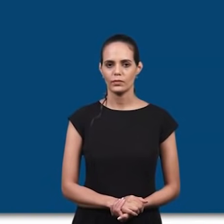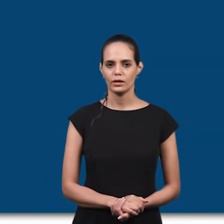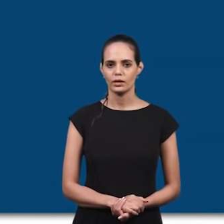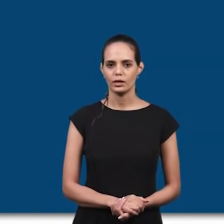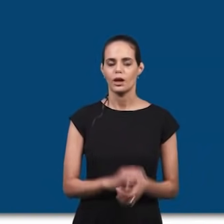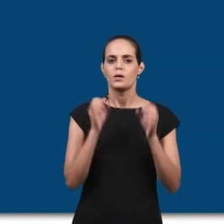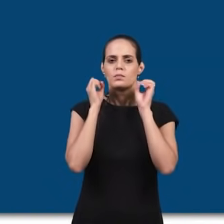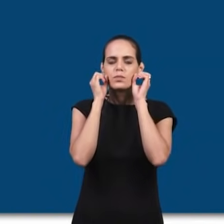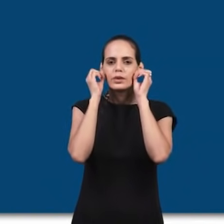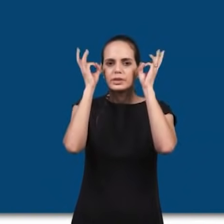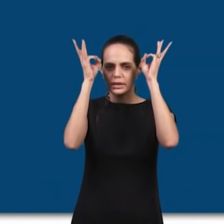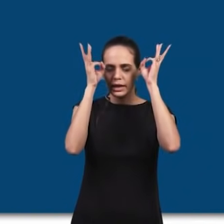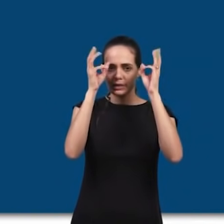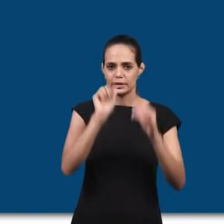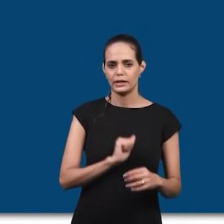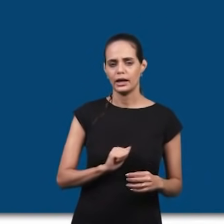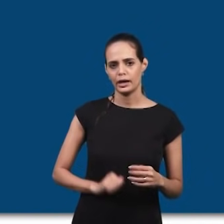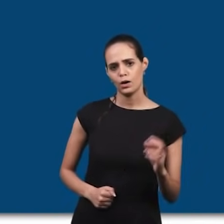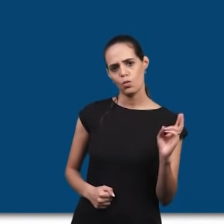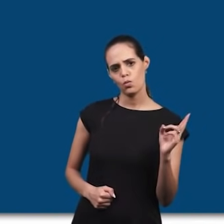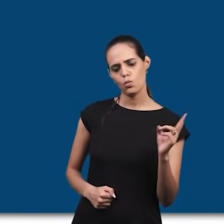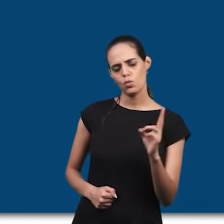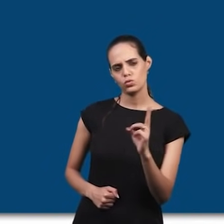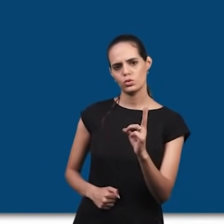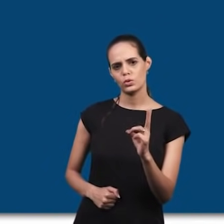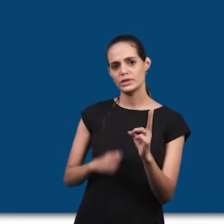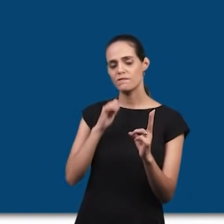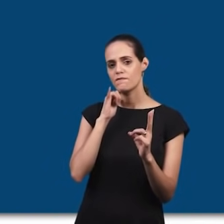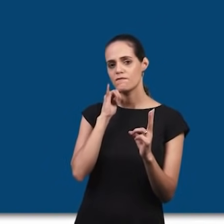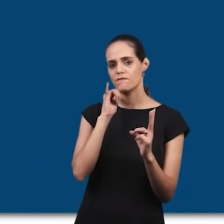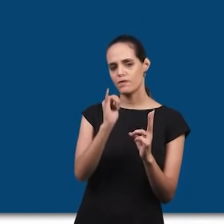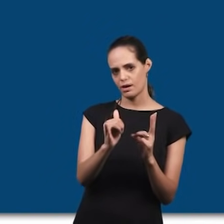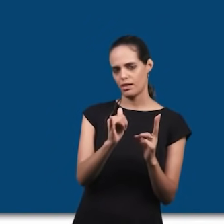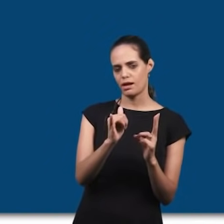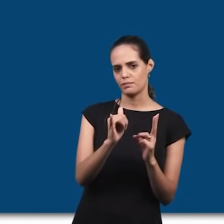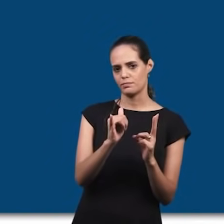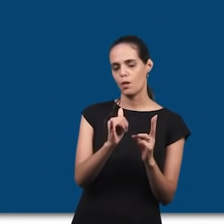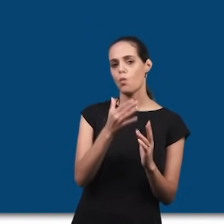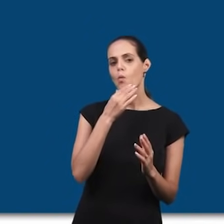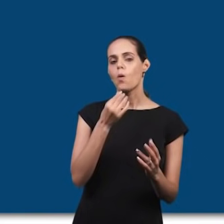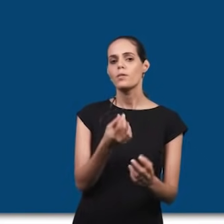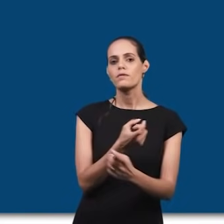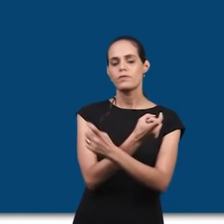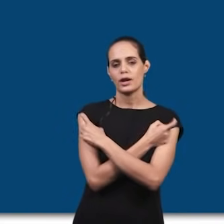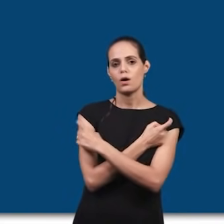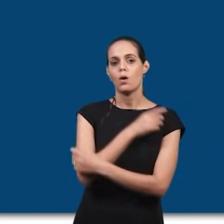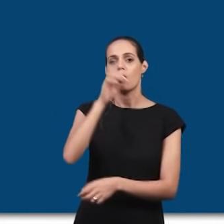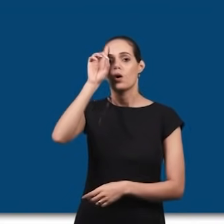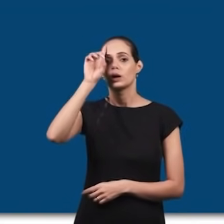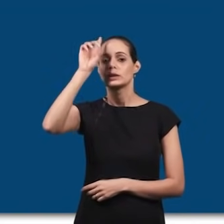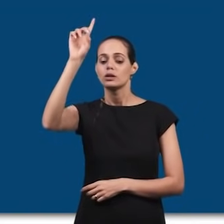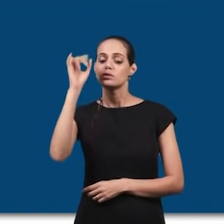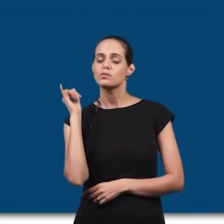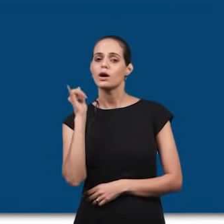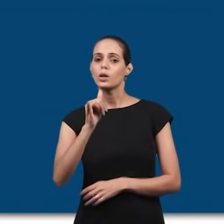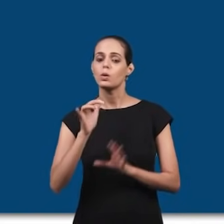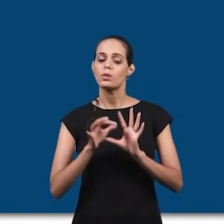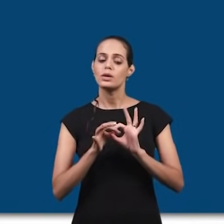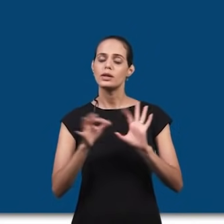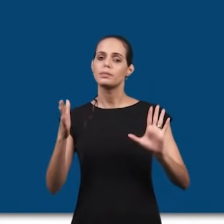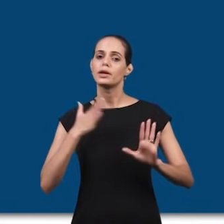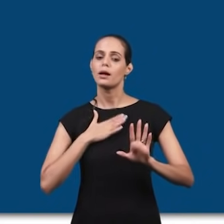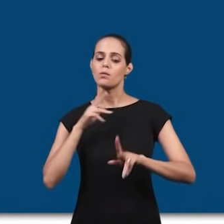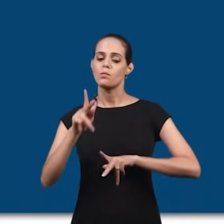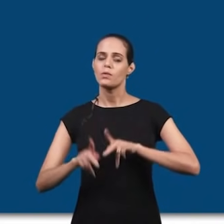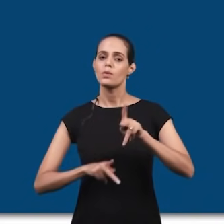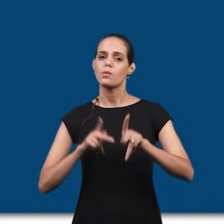e Arão e disseram a Faraó: Assim diz o Senhor Deus de Israel: Deixa ir o meu povo, para